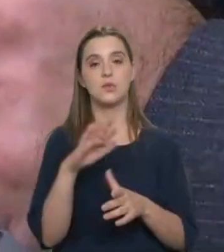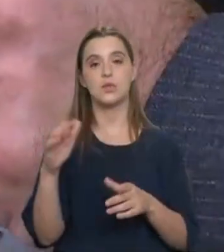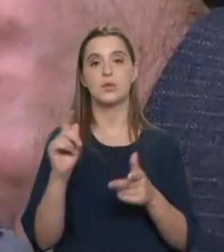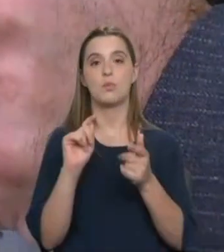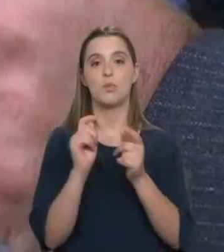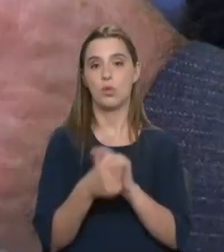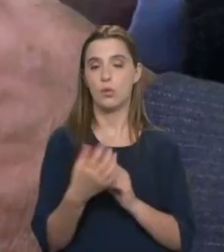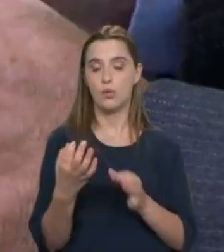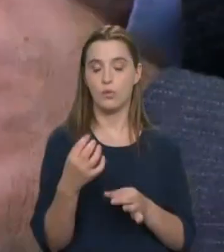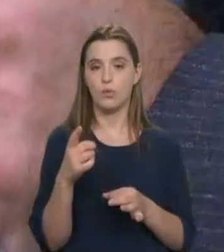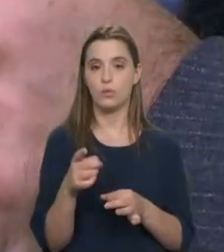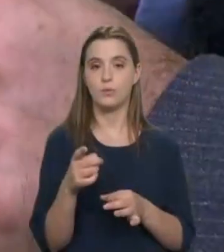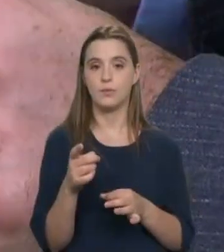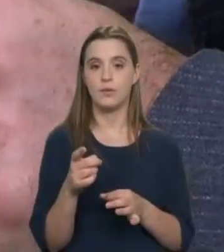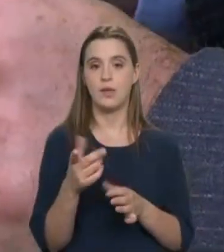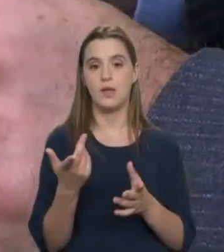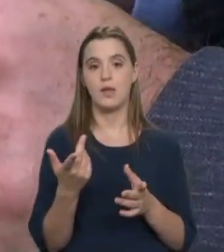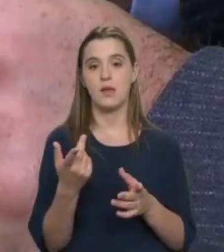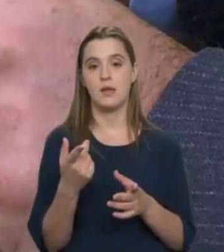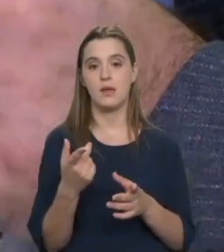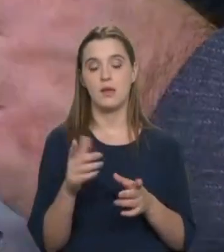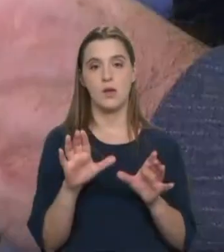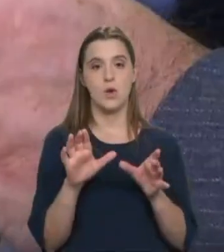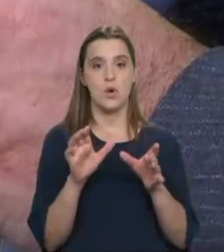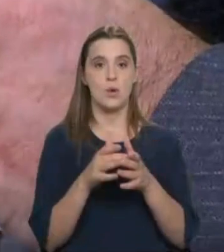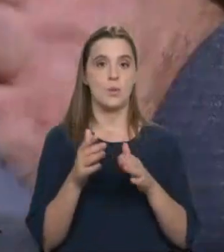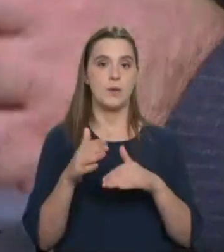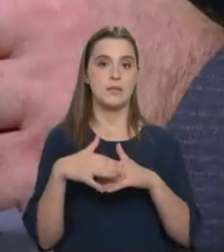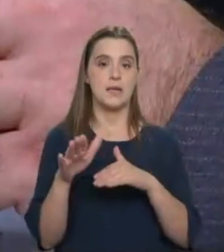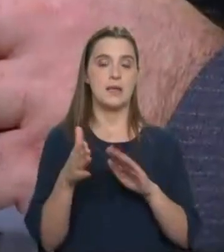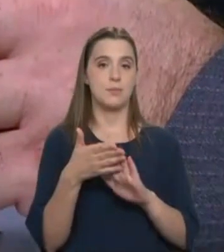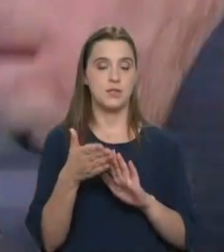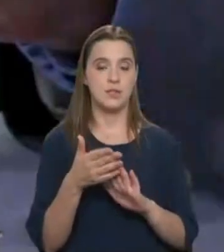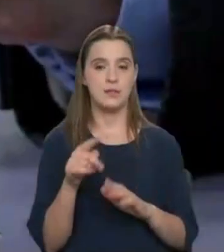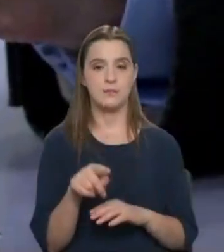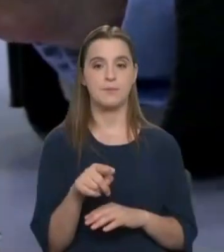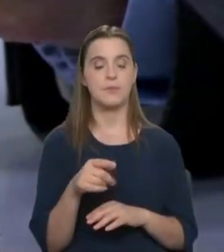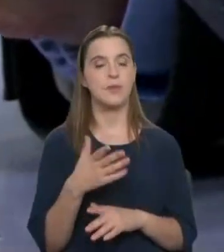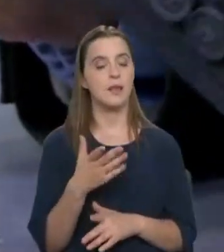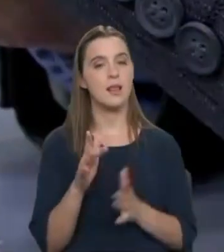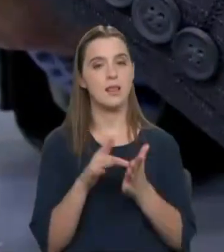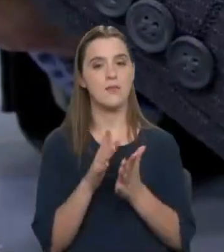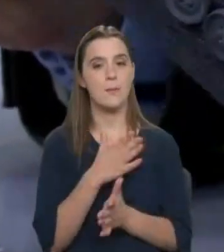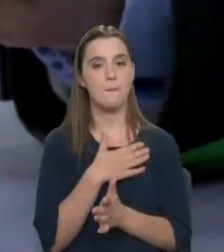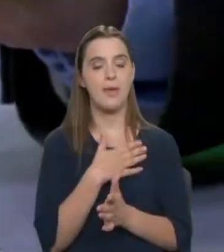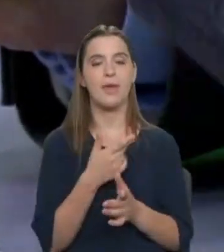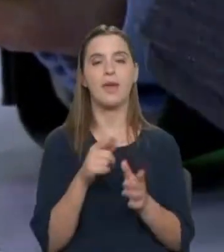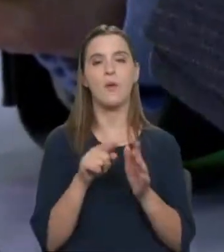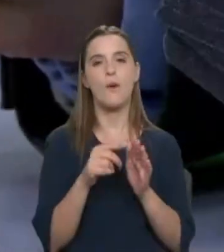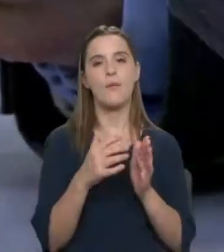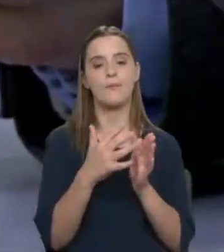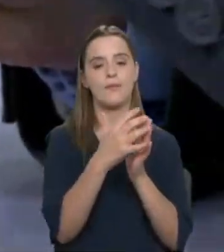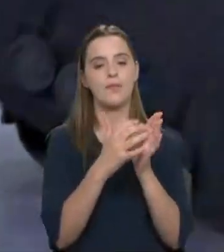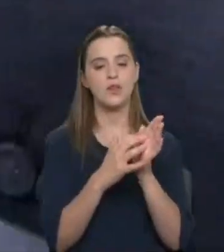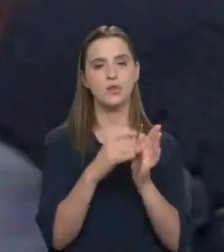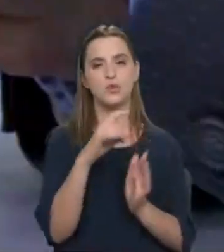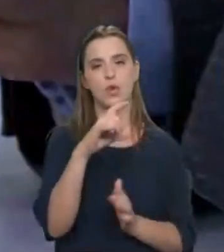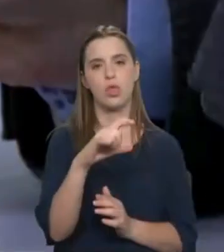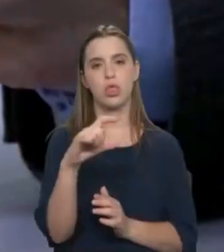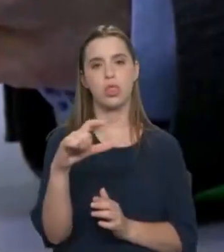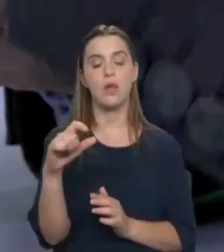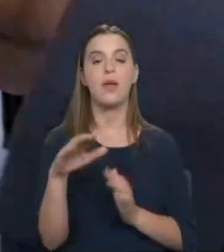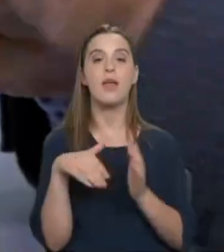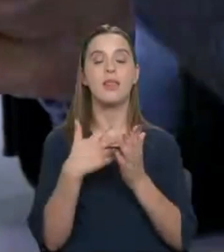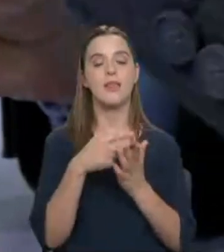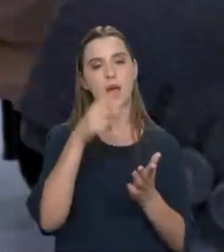de Desassossego, grupo Saída de Emergência. Olha, eu adoro este tipo de livros. São pequeninos textos que nos levam para alguns dos conceitos